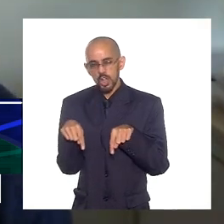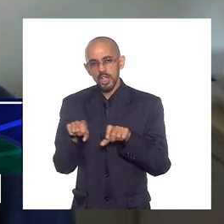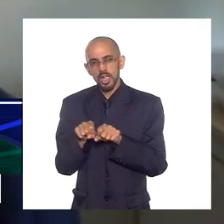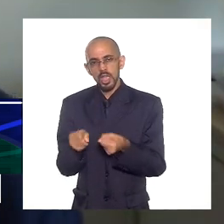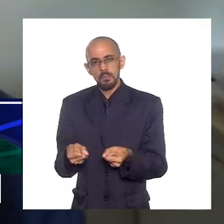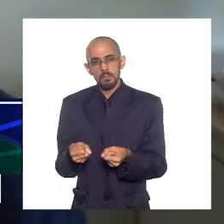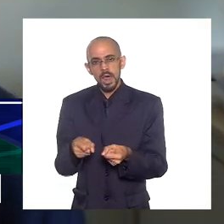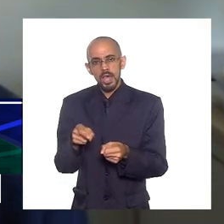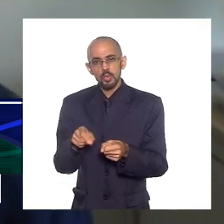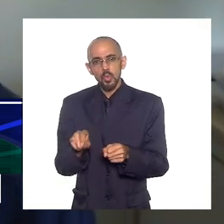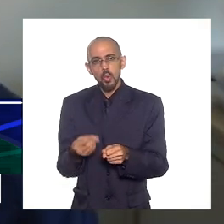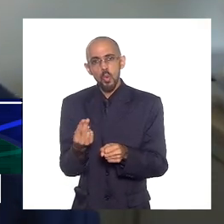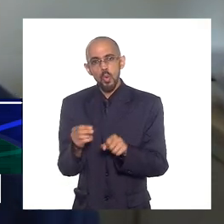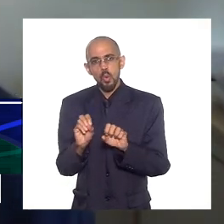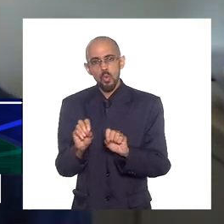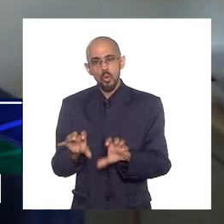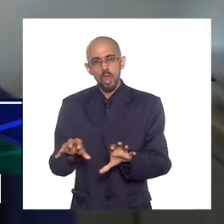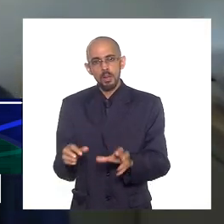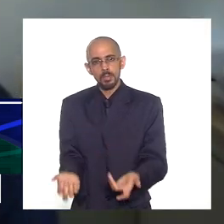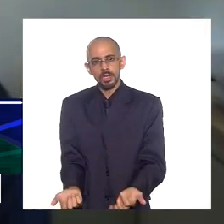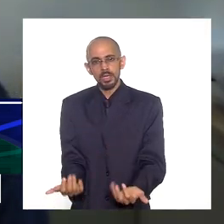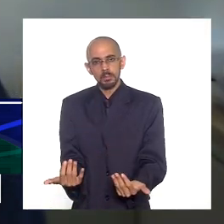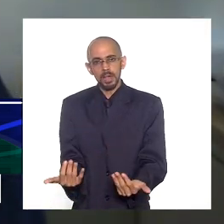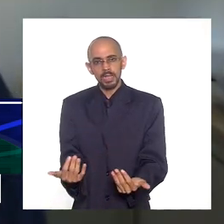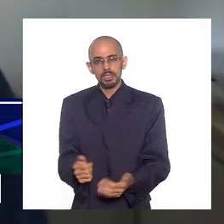queimada. Isto é